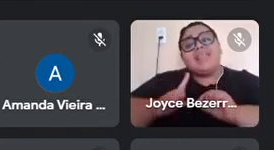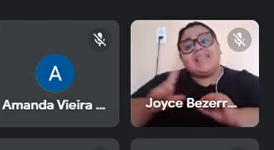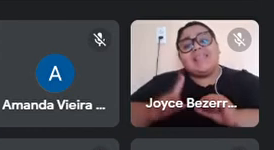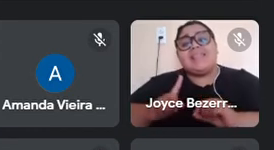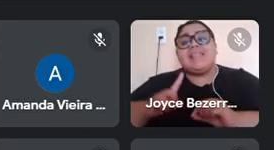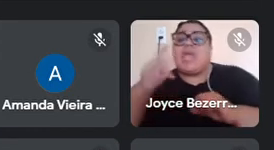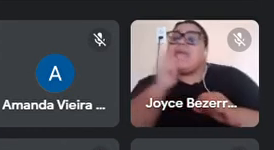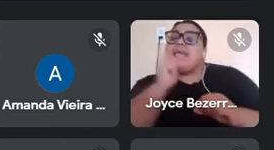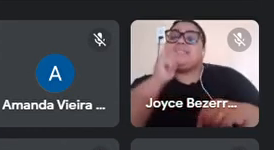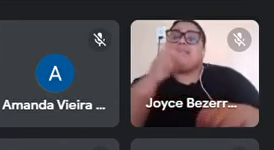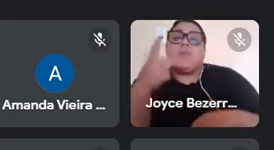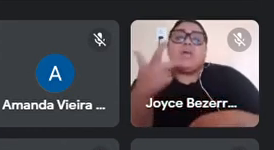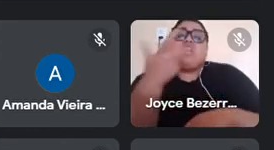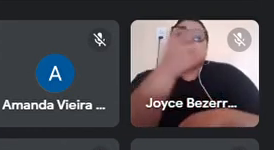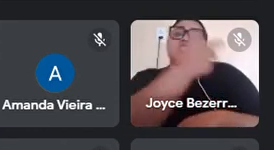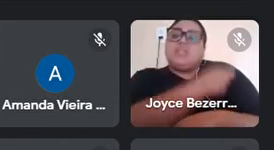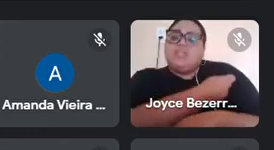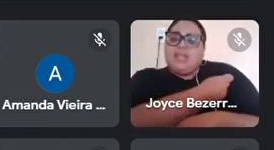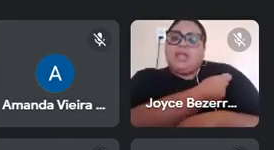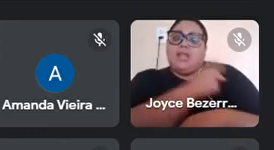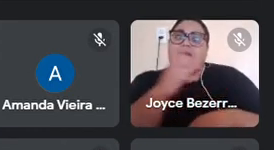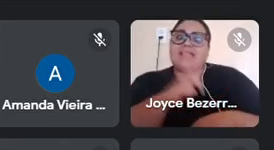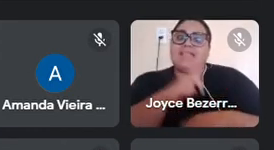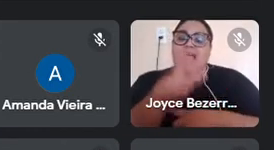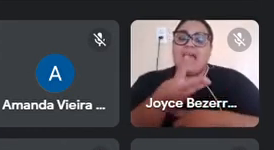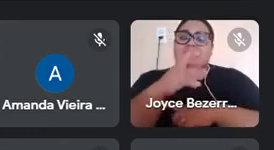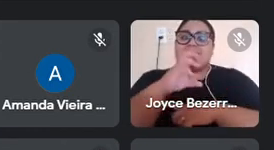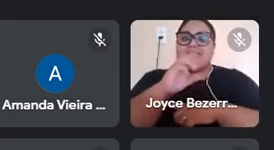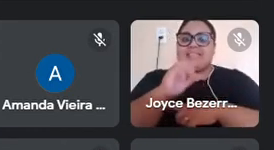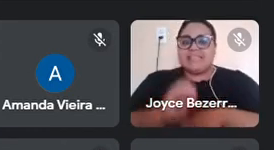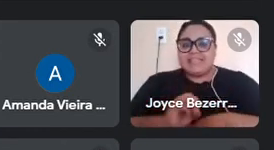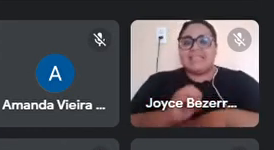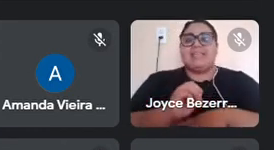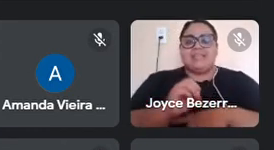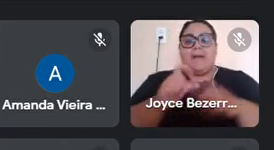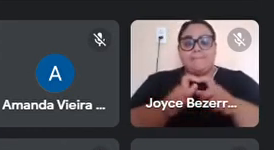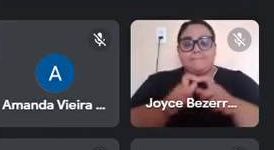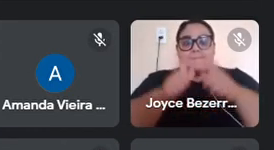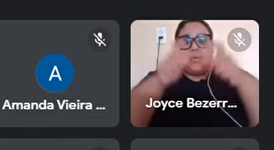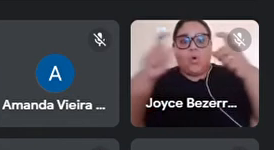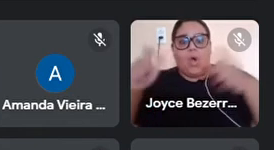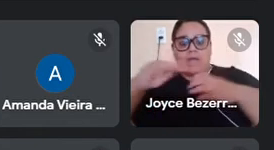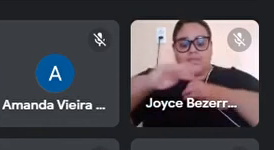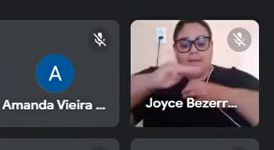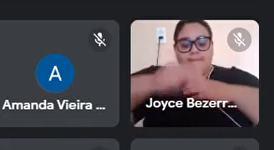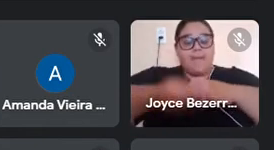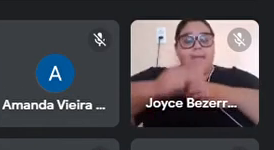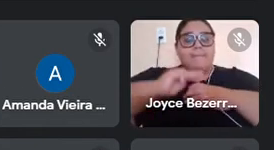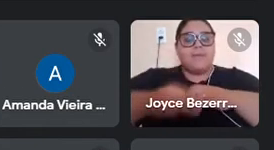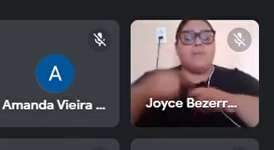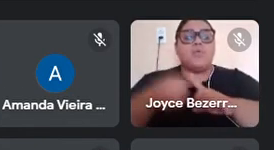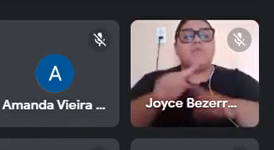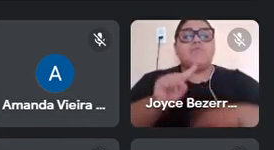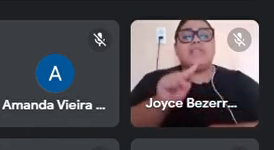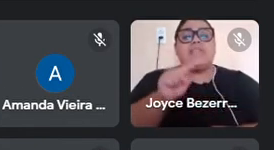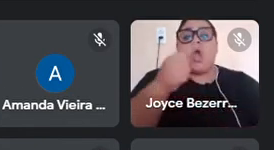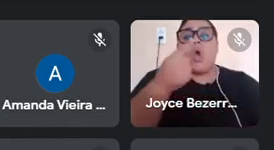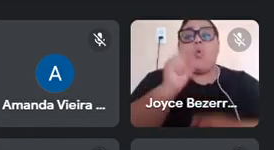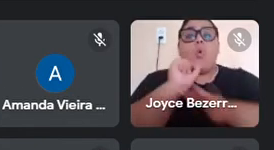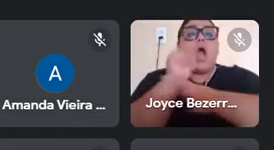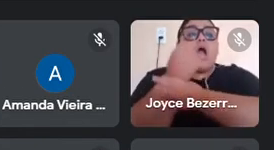injetada com esse micro-organismo com as 30 macromoléculas na membrana, né? Porque aí eu teria um anticorpo para cada uma das